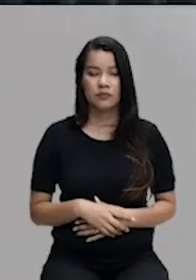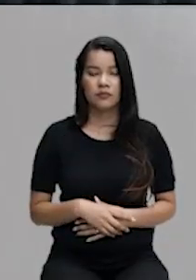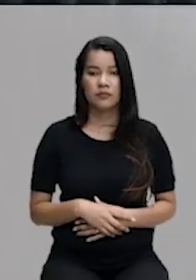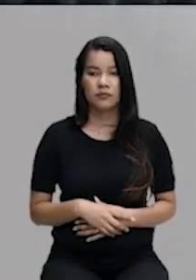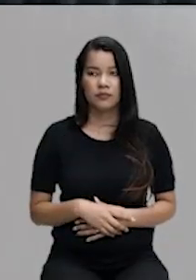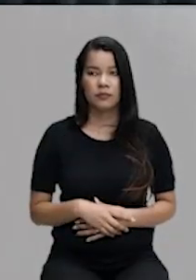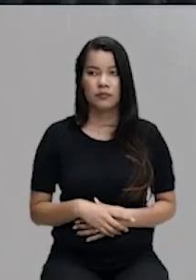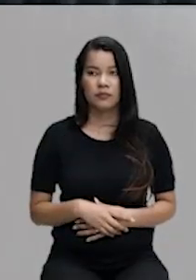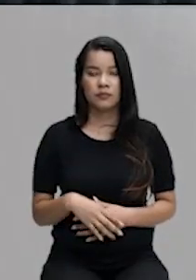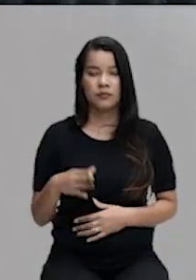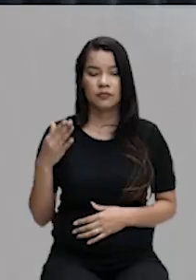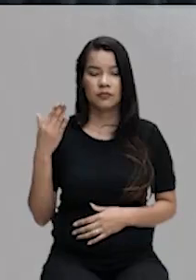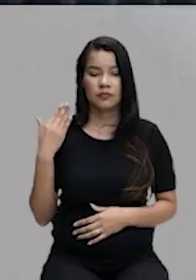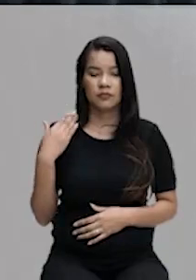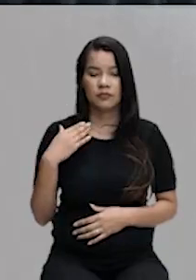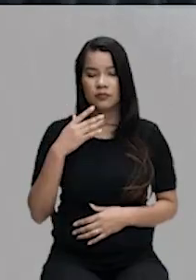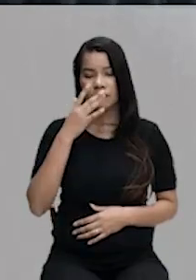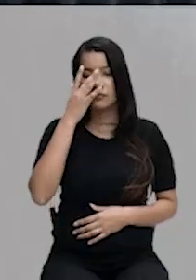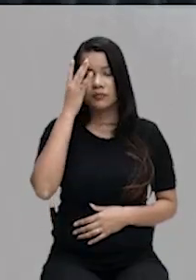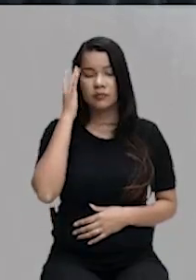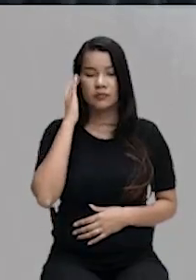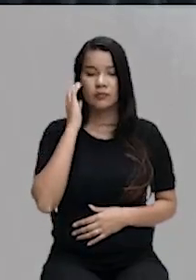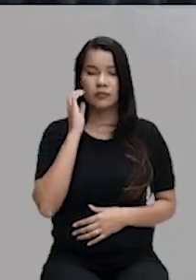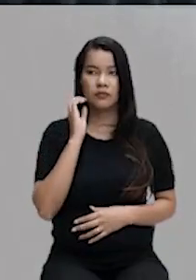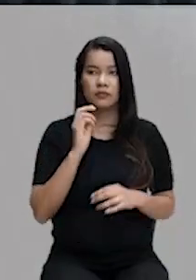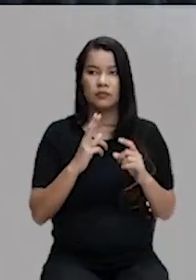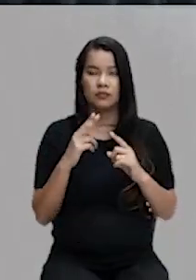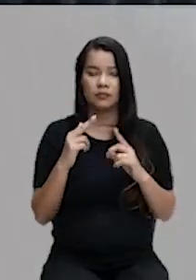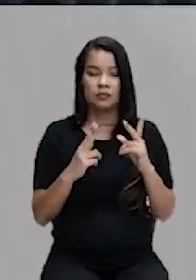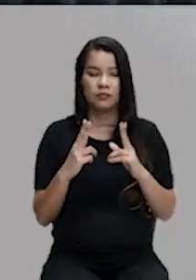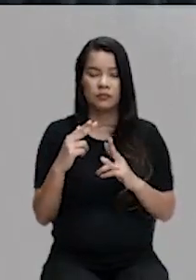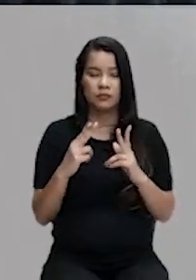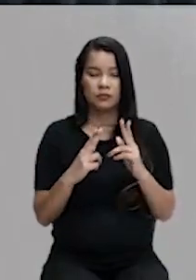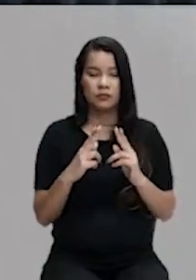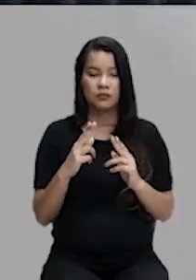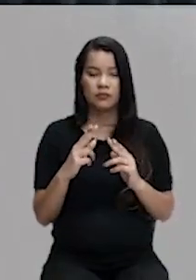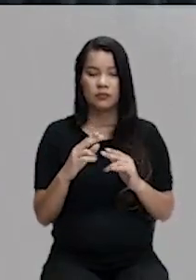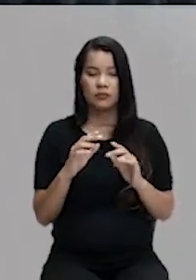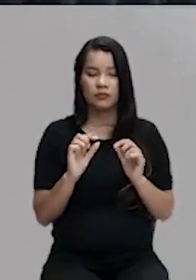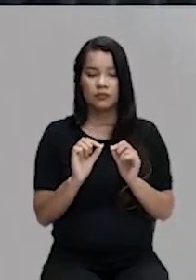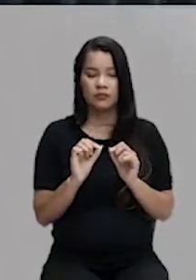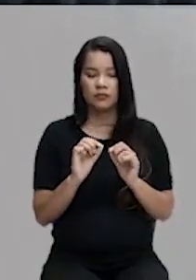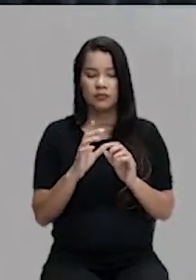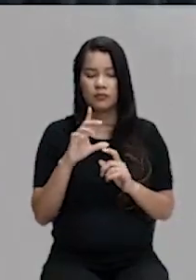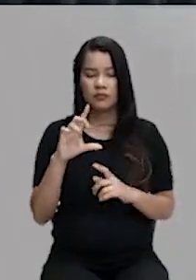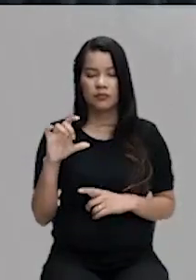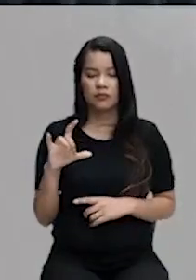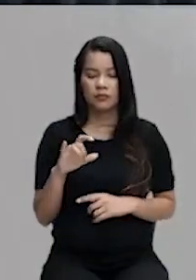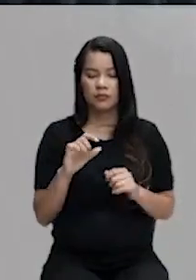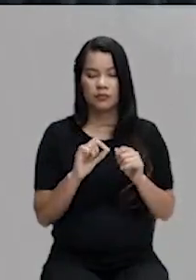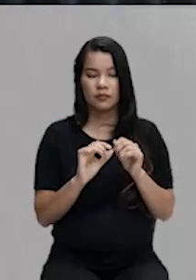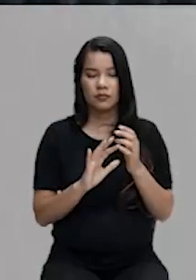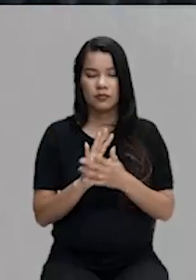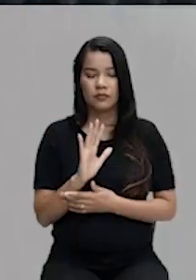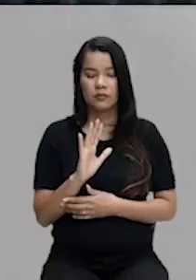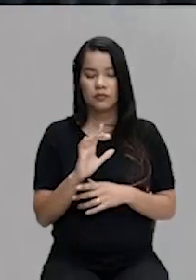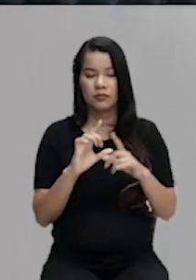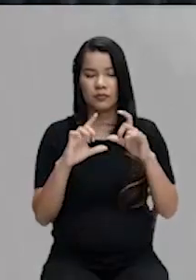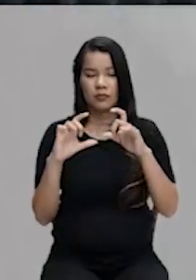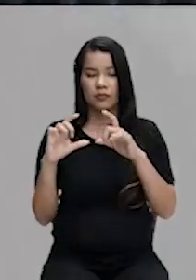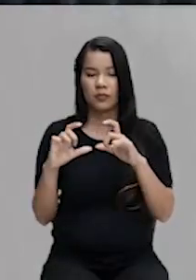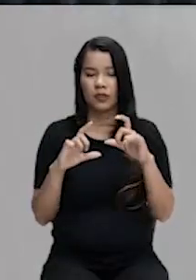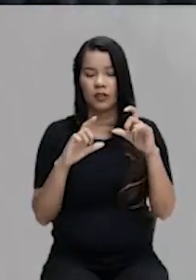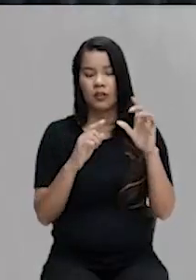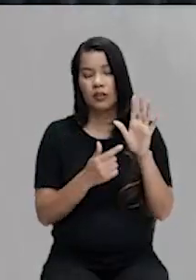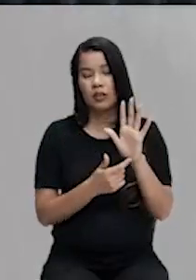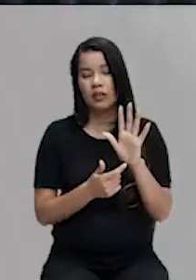interesse. Então, antigamente, as pessoas recortavam as fotos que elas tinham interesse e iam fazendo, né, o seu muralzinho com os alfinetes, com as fotos